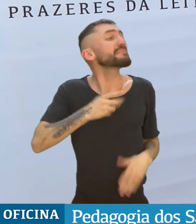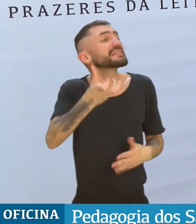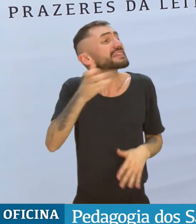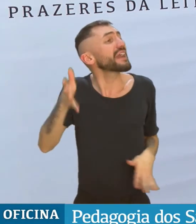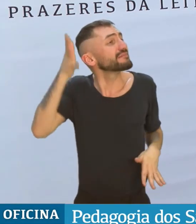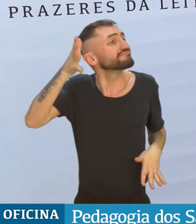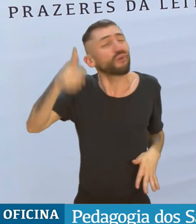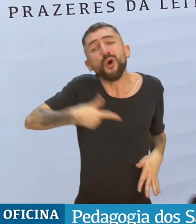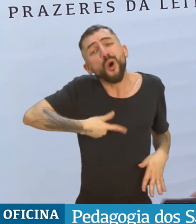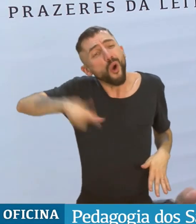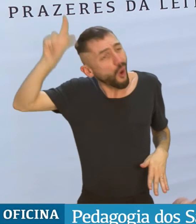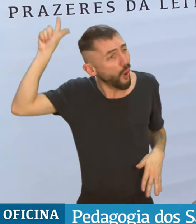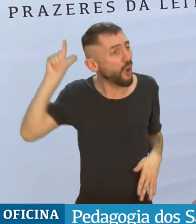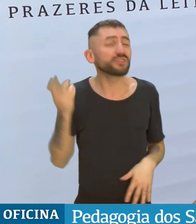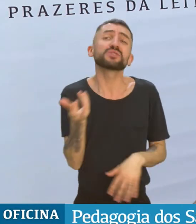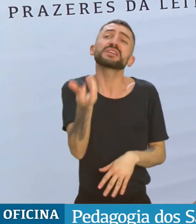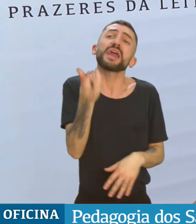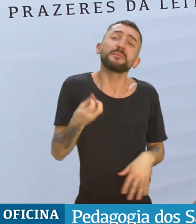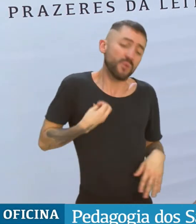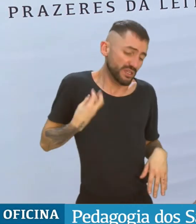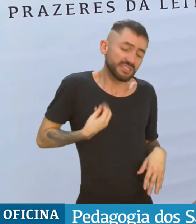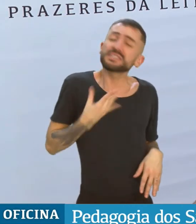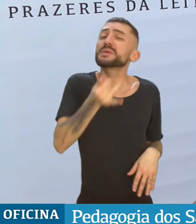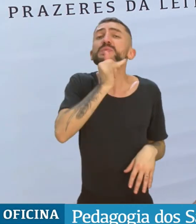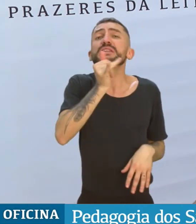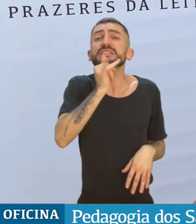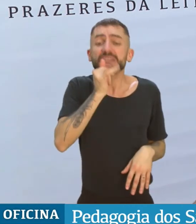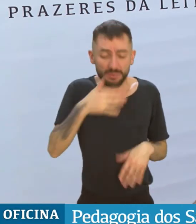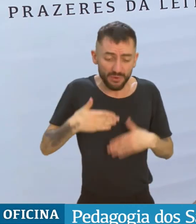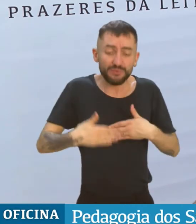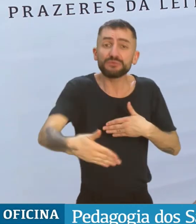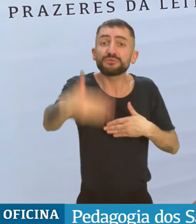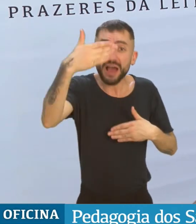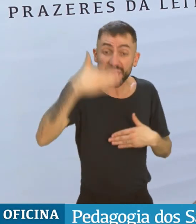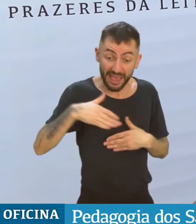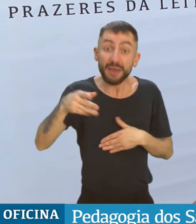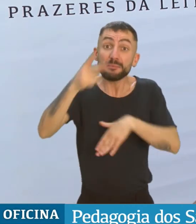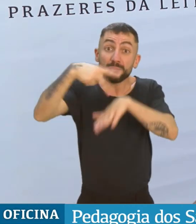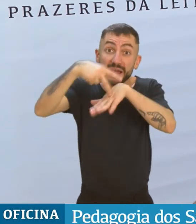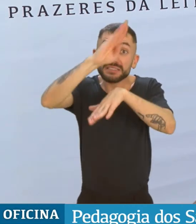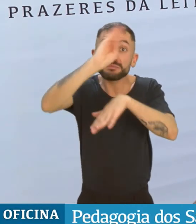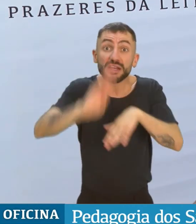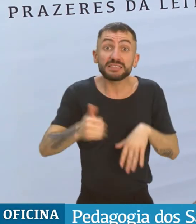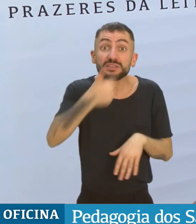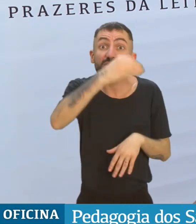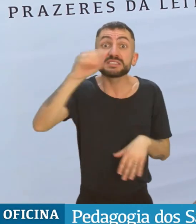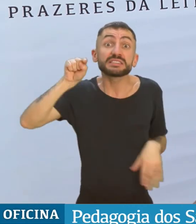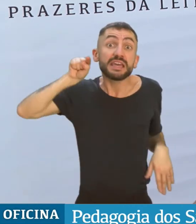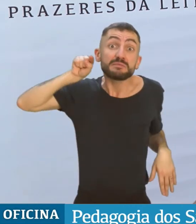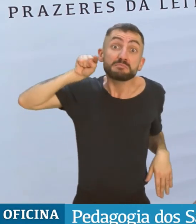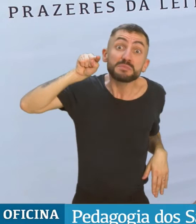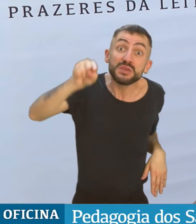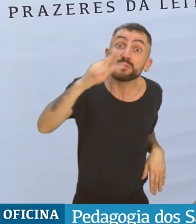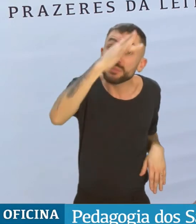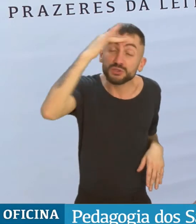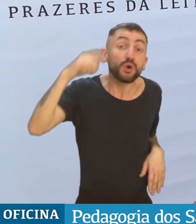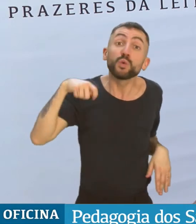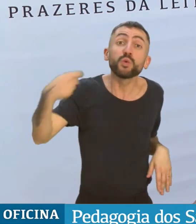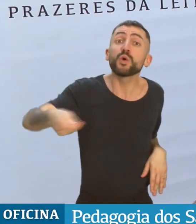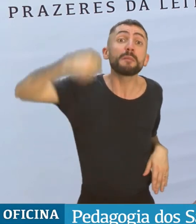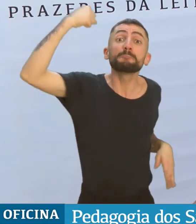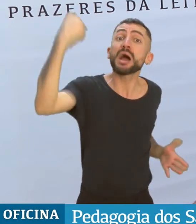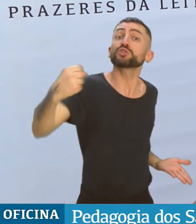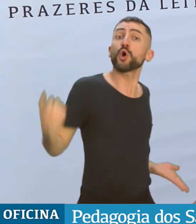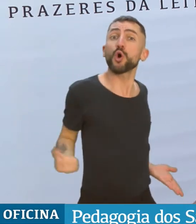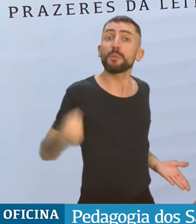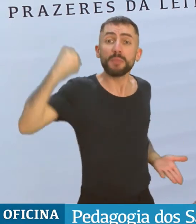falar de 100 mil pessoas quase que assassinadas num país que em plena pandemia não tem um ministro da saúde.